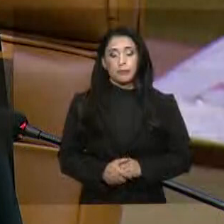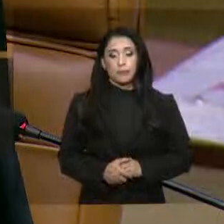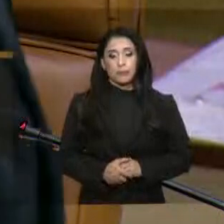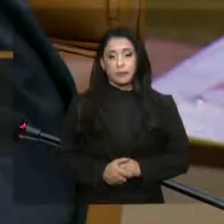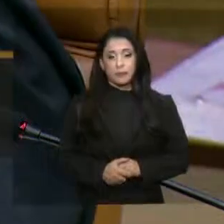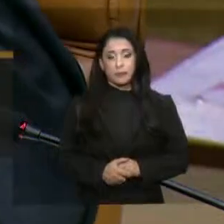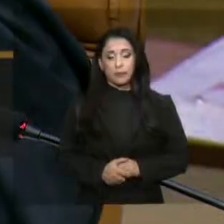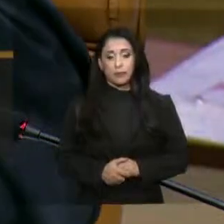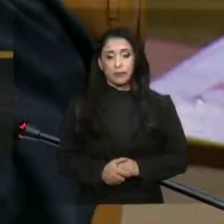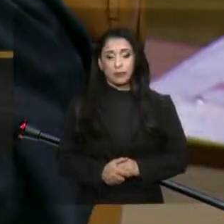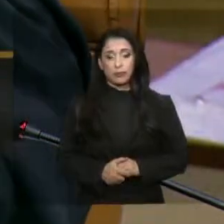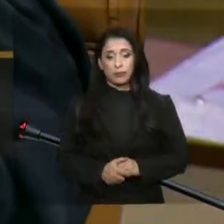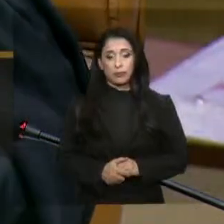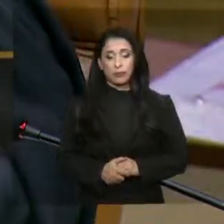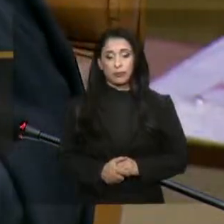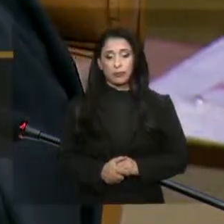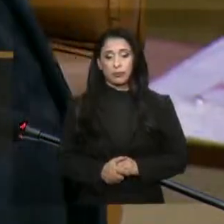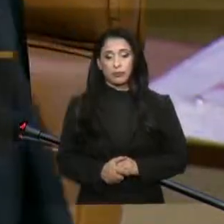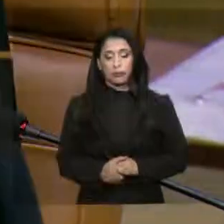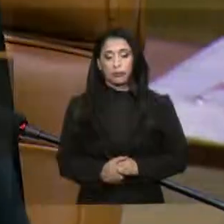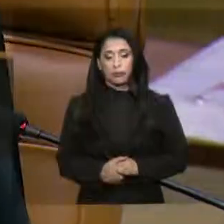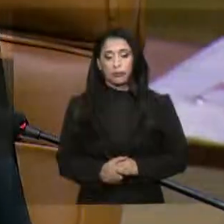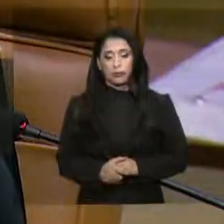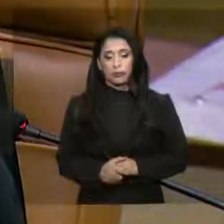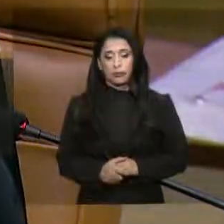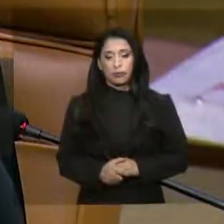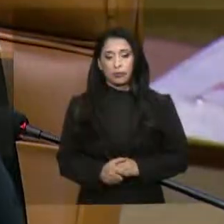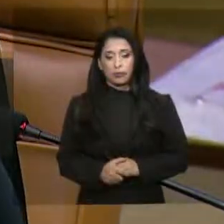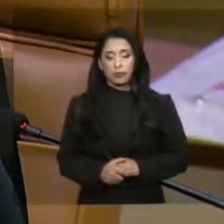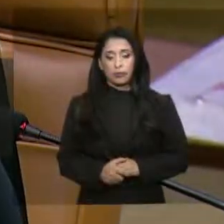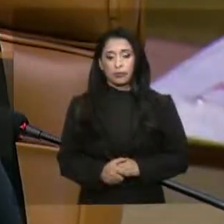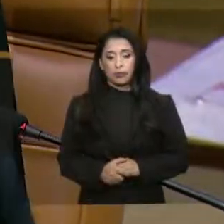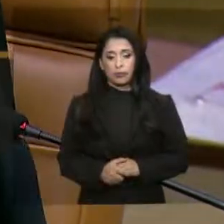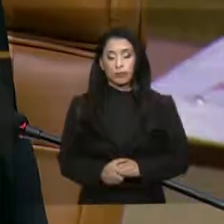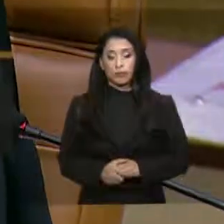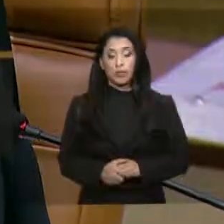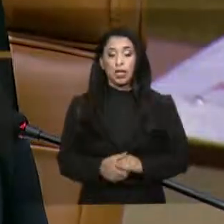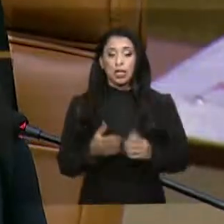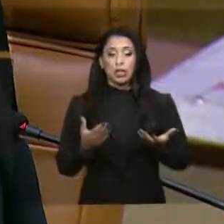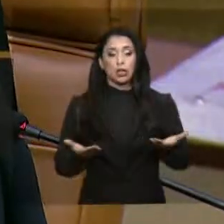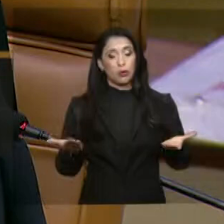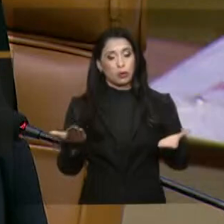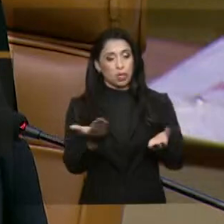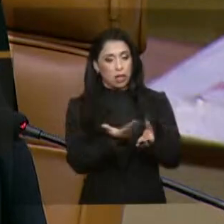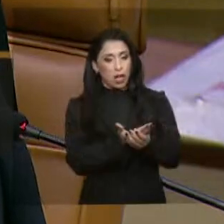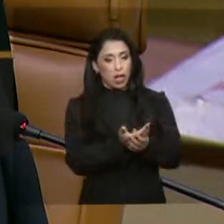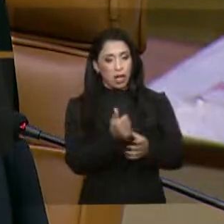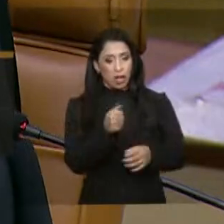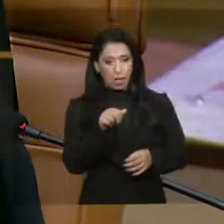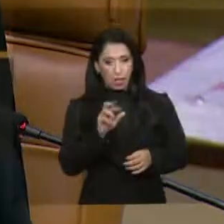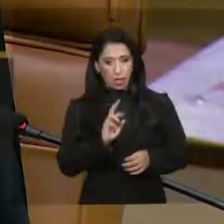restabelecido. Na realidade, pela via excepcional da ação rescisória, o que se pretende